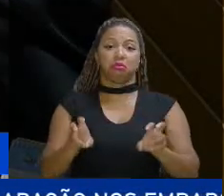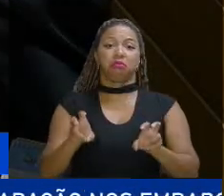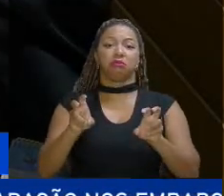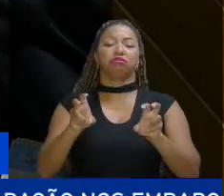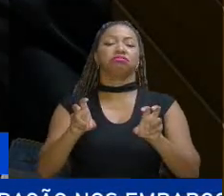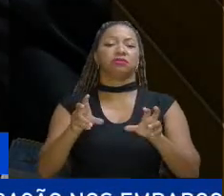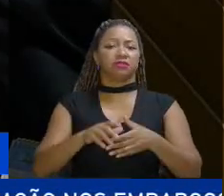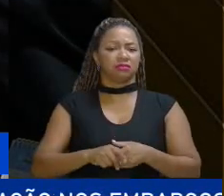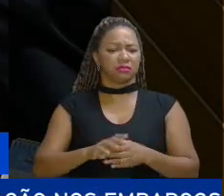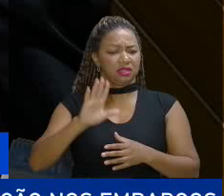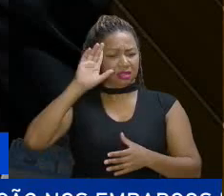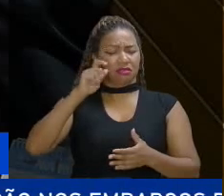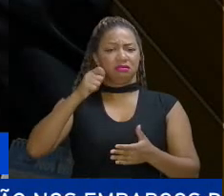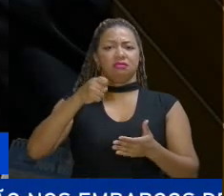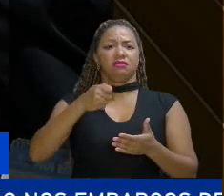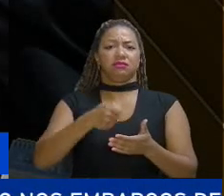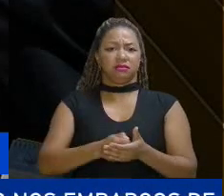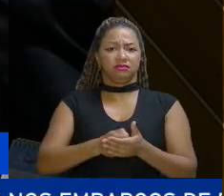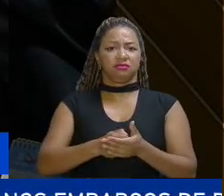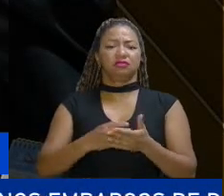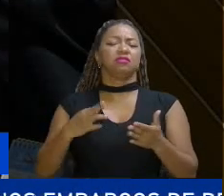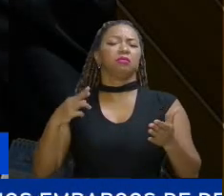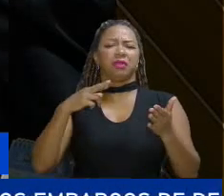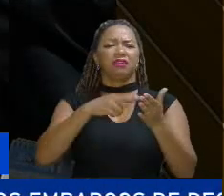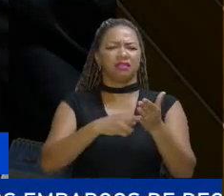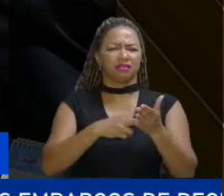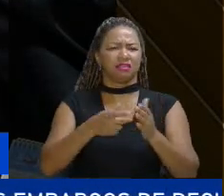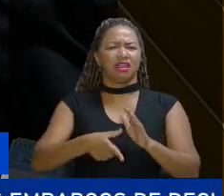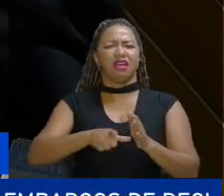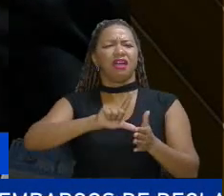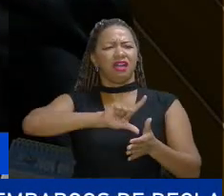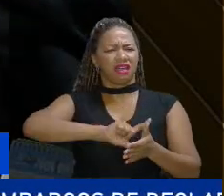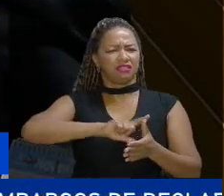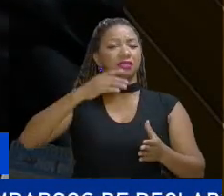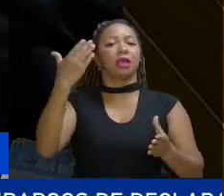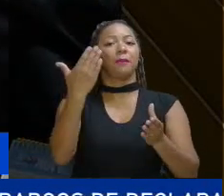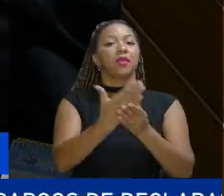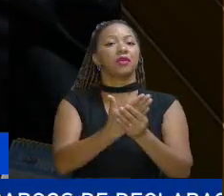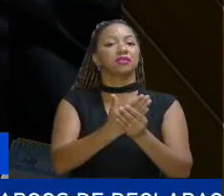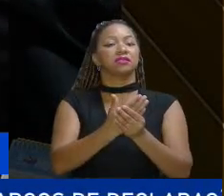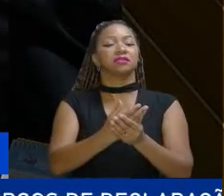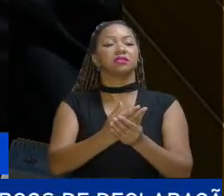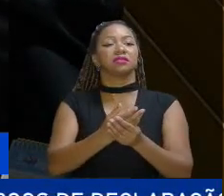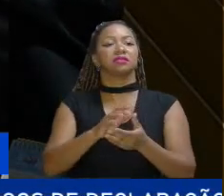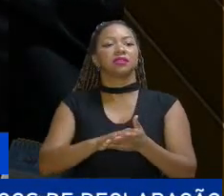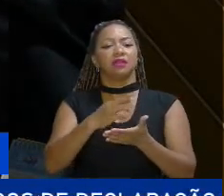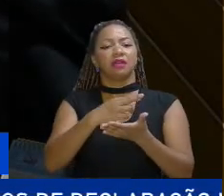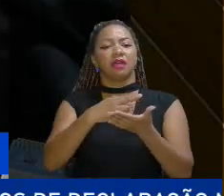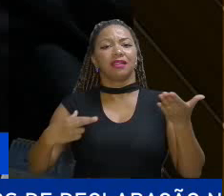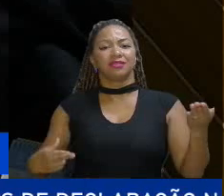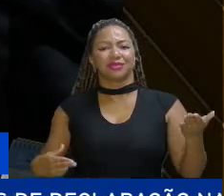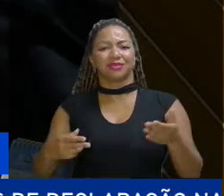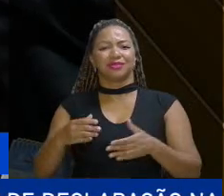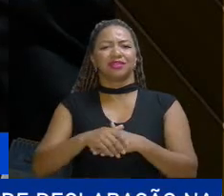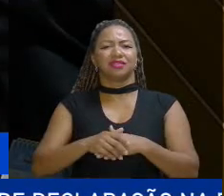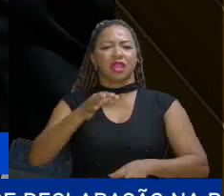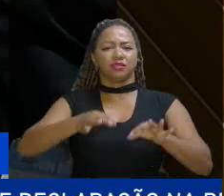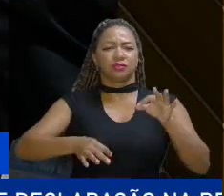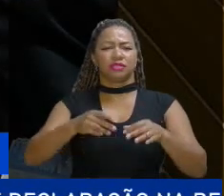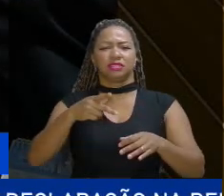foi abordado e decidido pela relatora. Lembrando que antes esse processo estava sob a relatoria da doutora Paola.